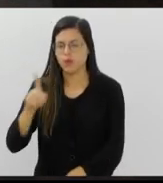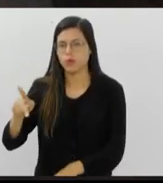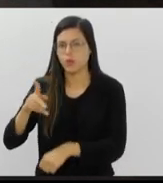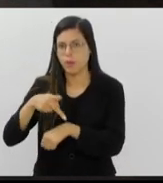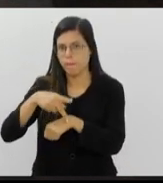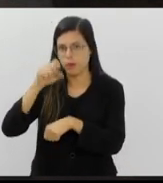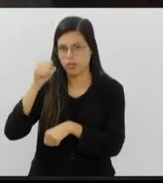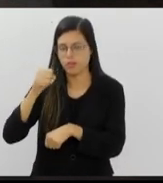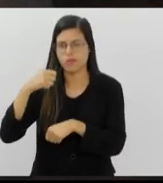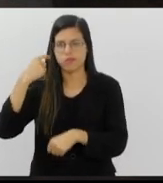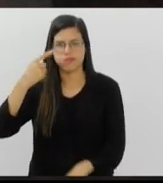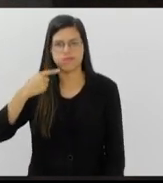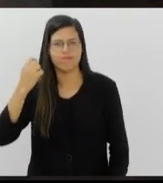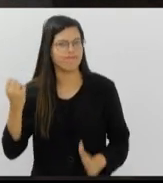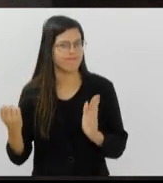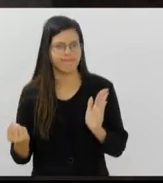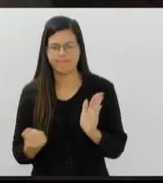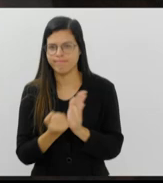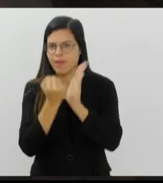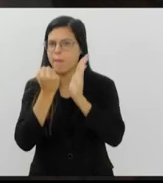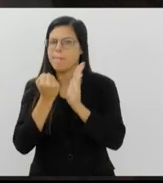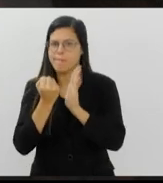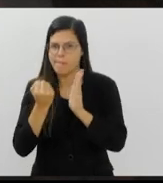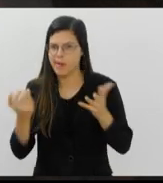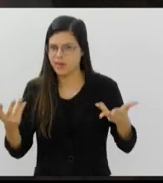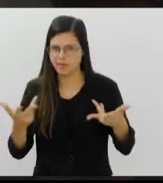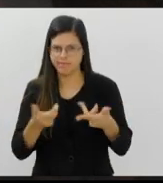Direito, deixando uma marca significativa